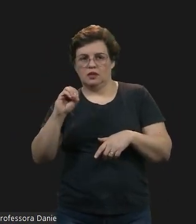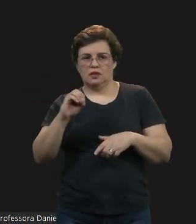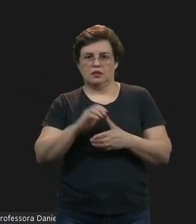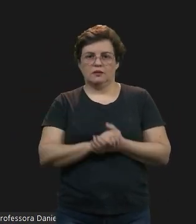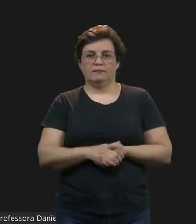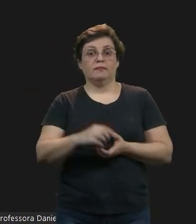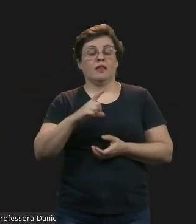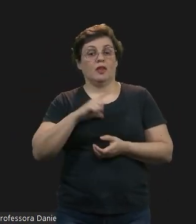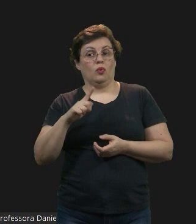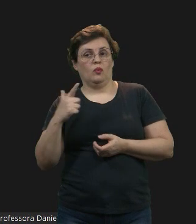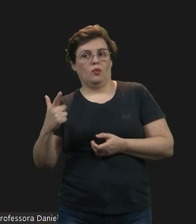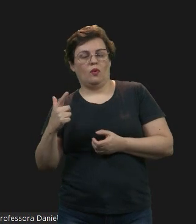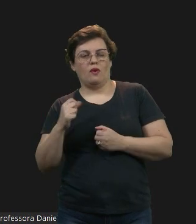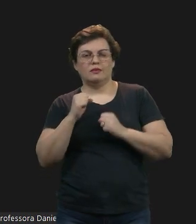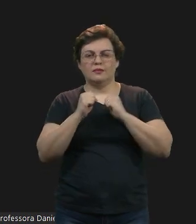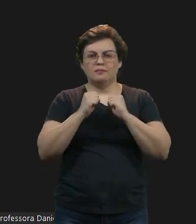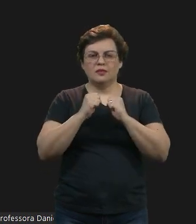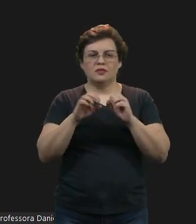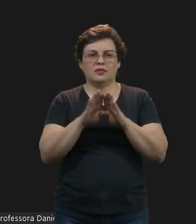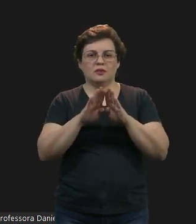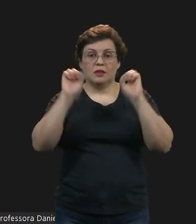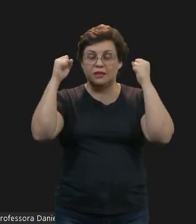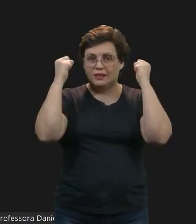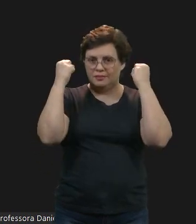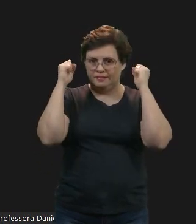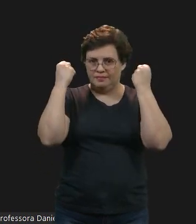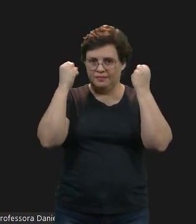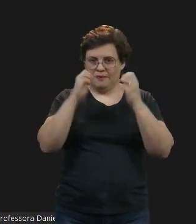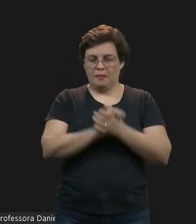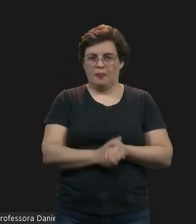outra paixão, o esporte. Em